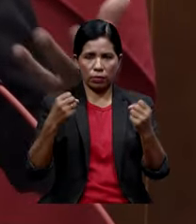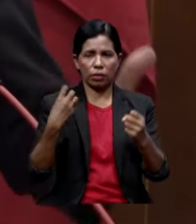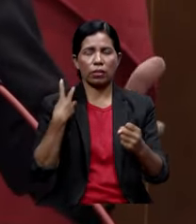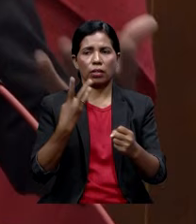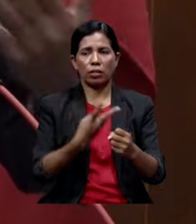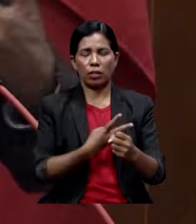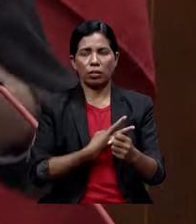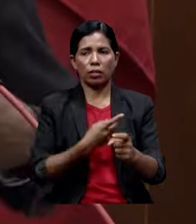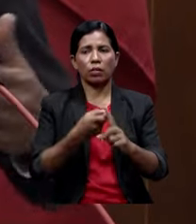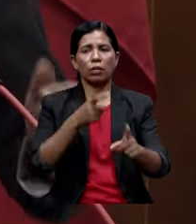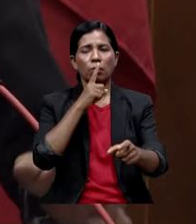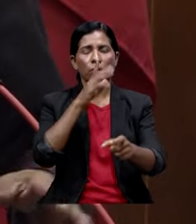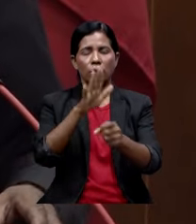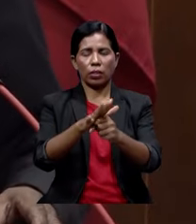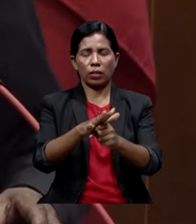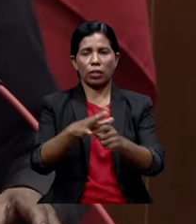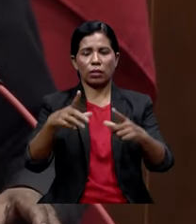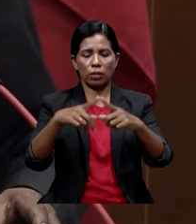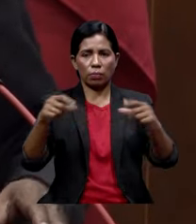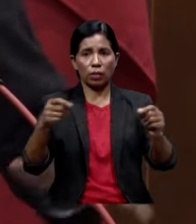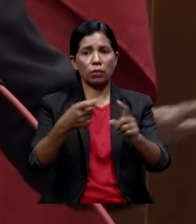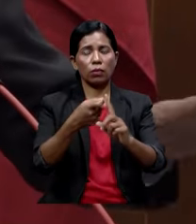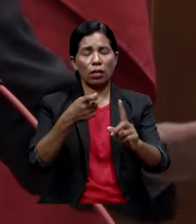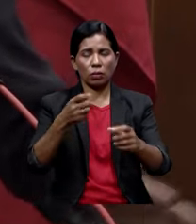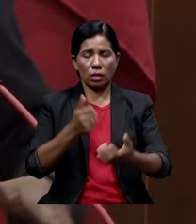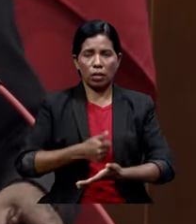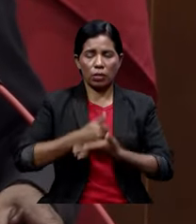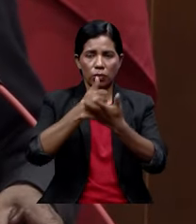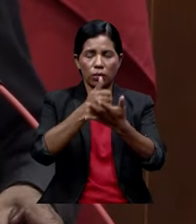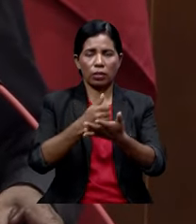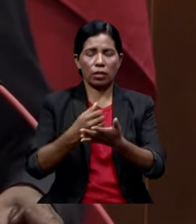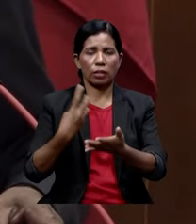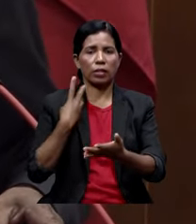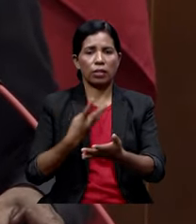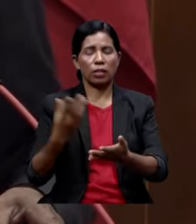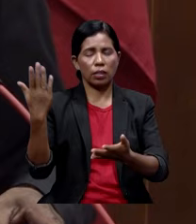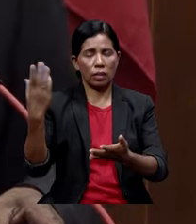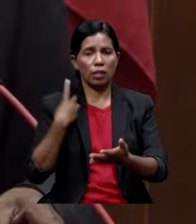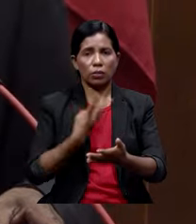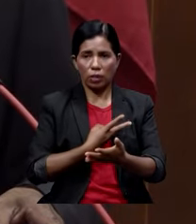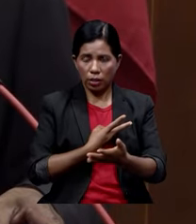compromisso se Japão a te ajuda ita e a área zoioi